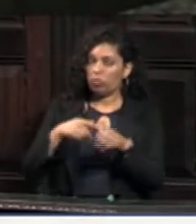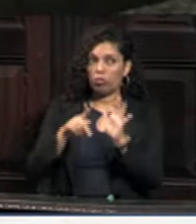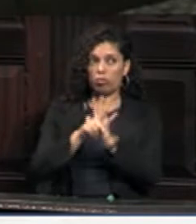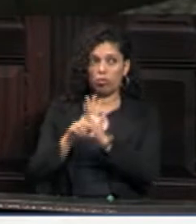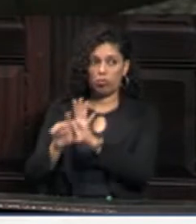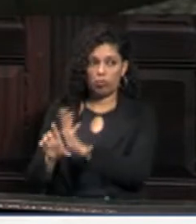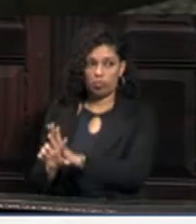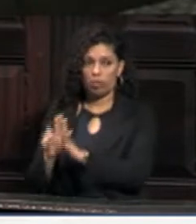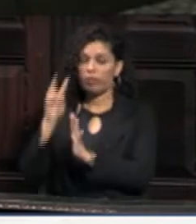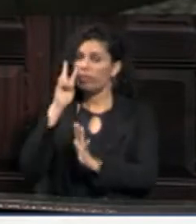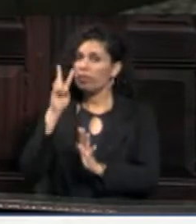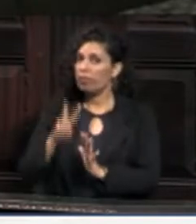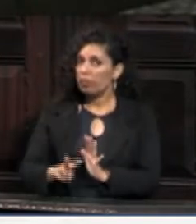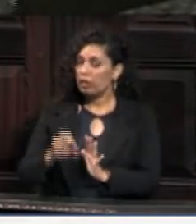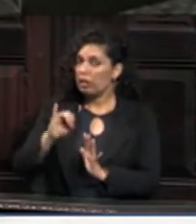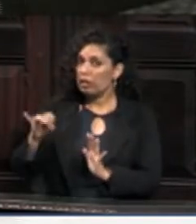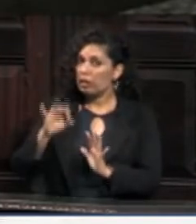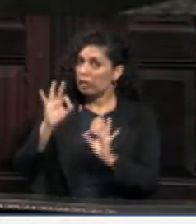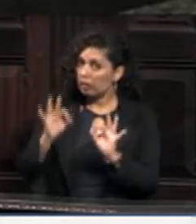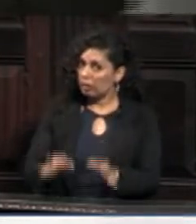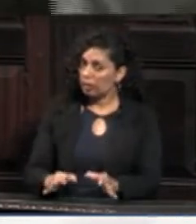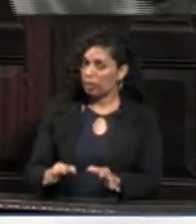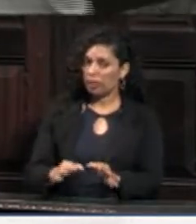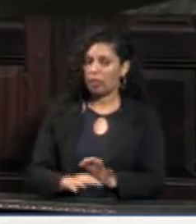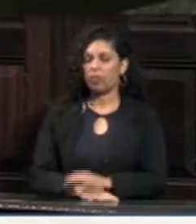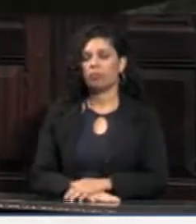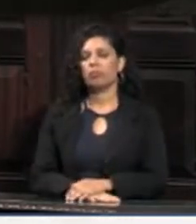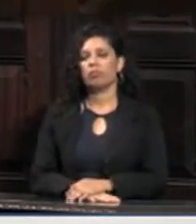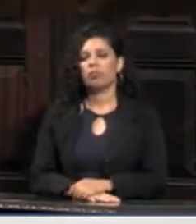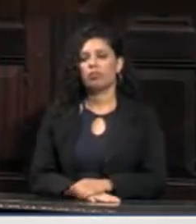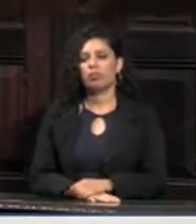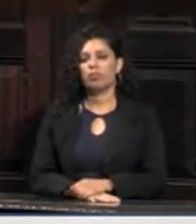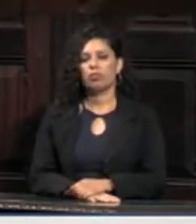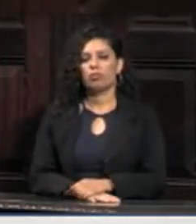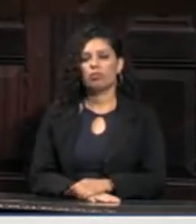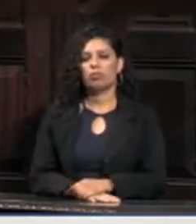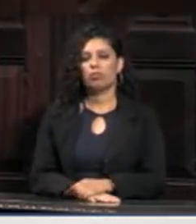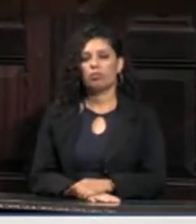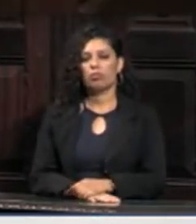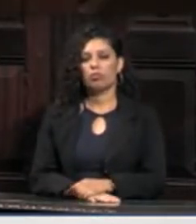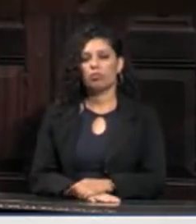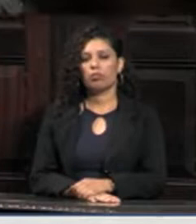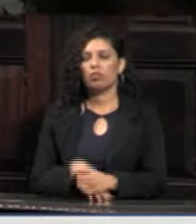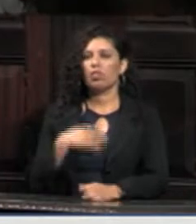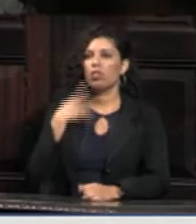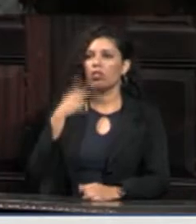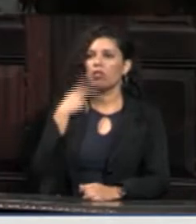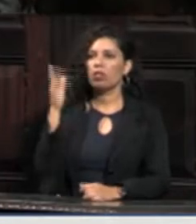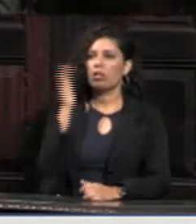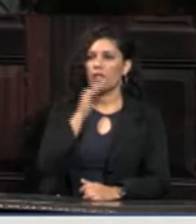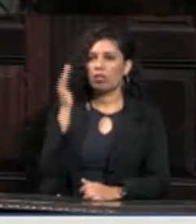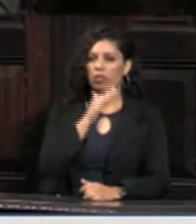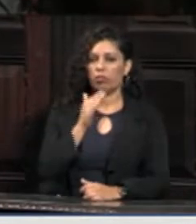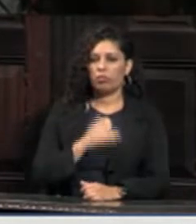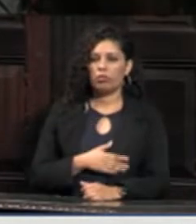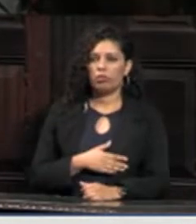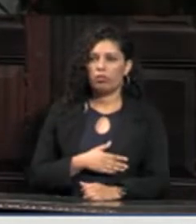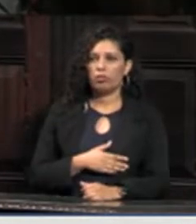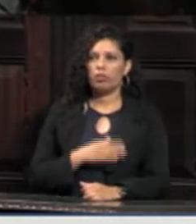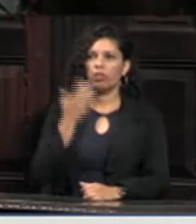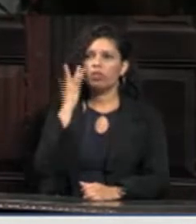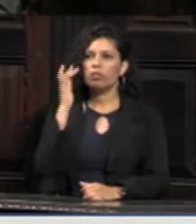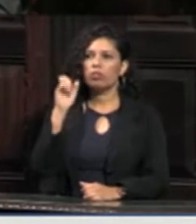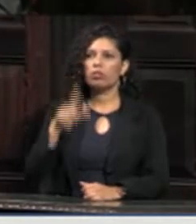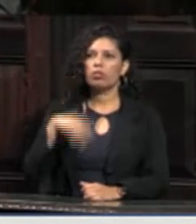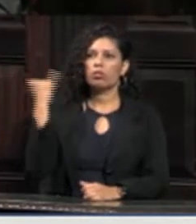os discursos que estão sendo feitos. Deputado Tio Carlos, em um minuto, deputado Tio Carlos, também estou achando importante fazermos